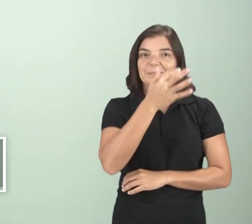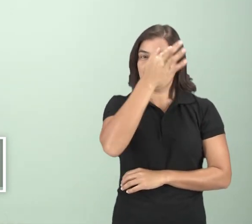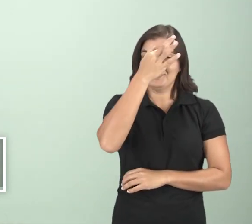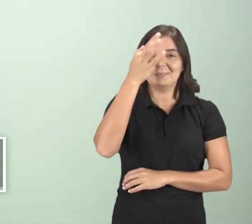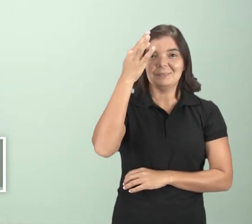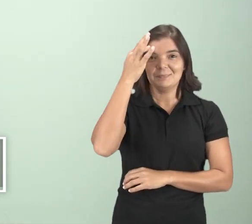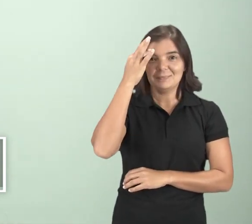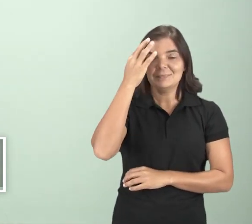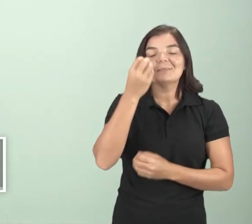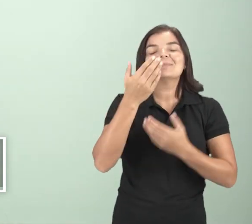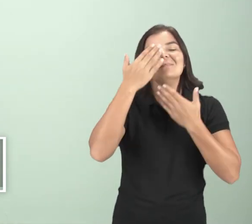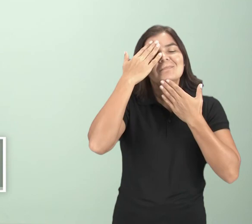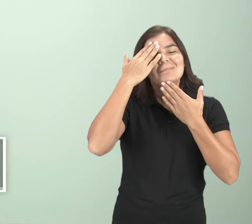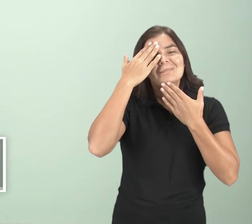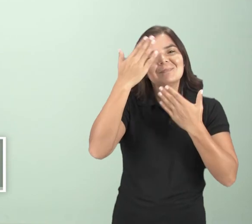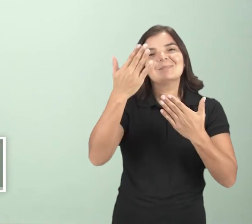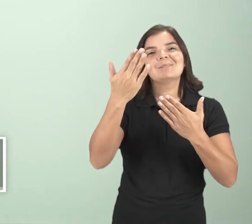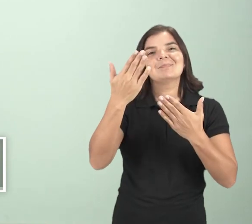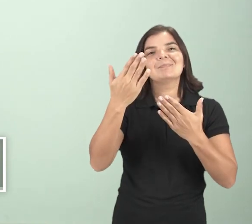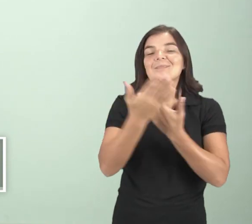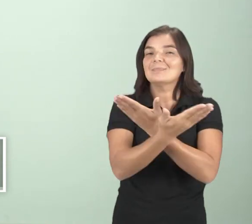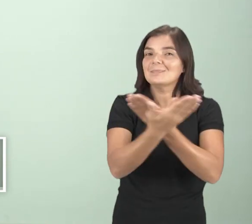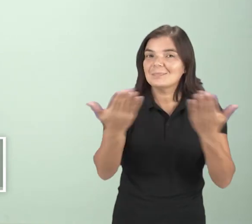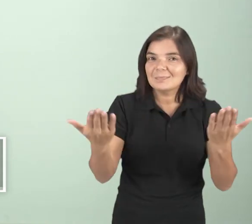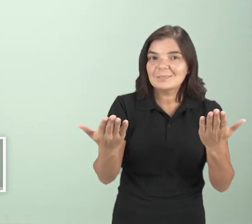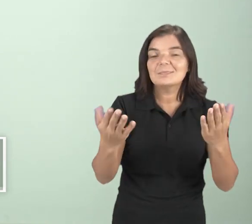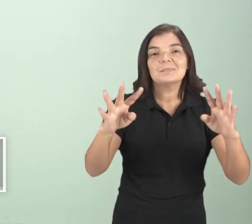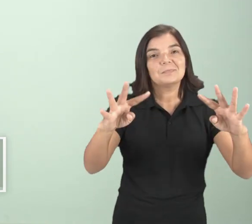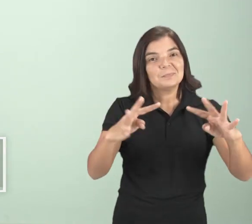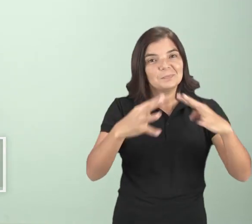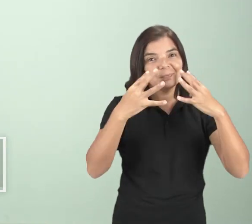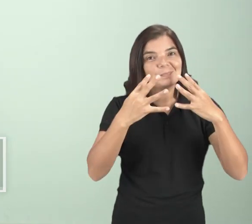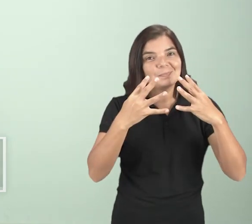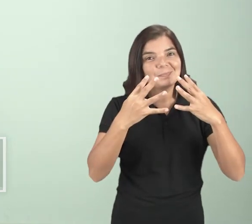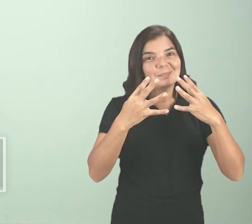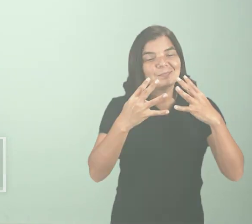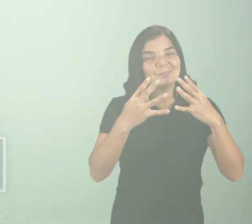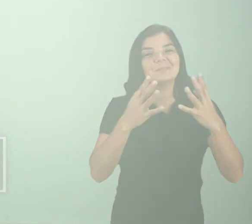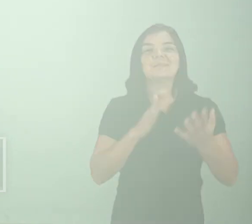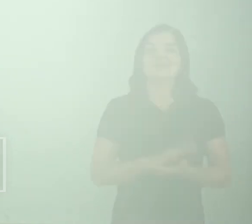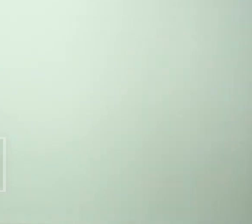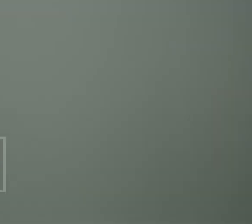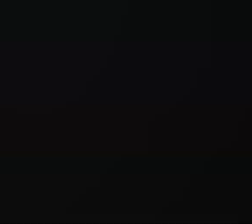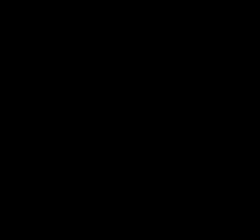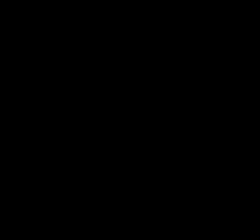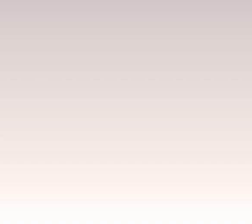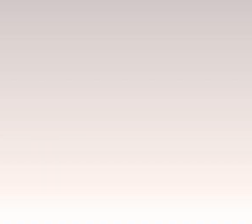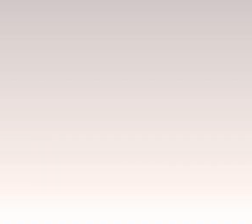filosofia. Muito obrigado a todos vocês pela atenção mais uma vez.